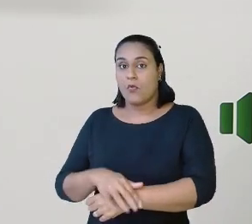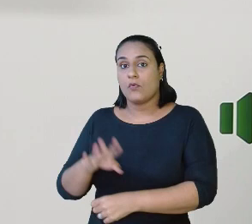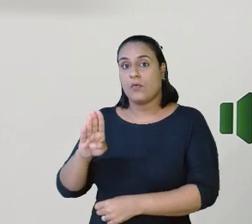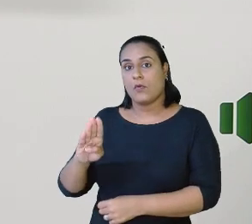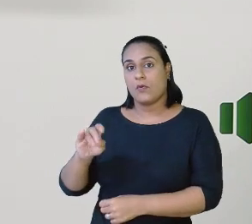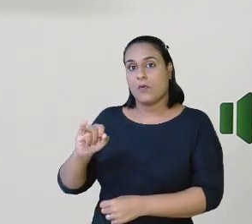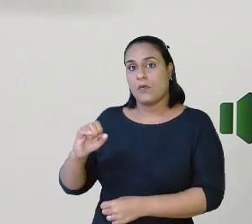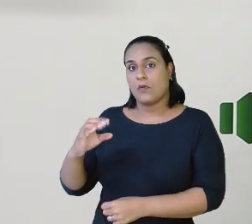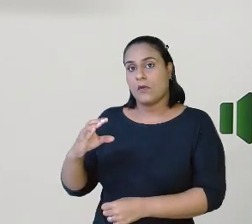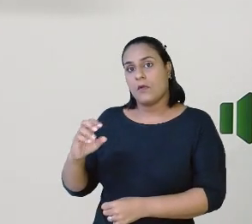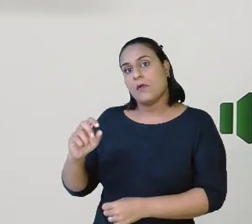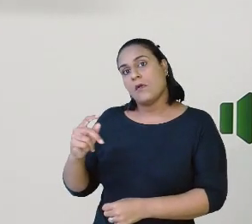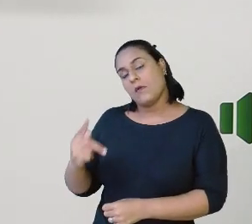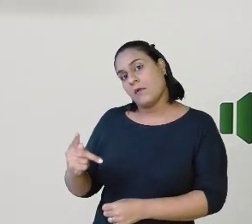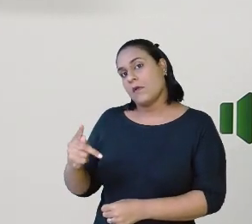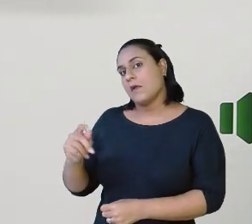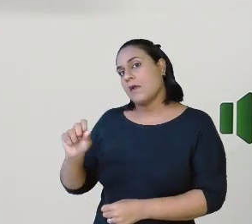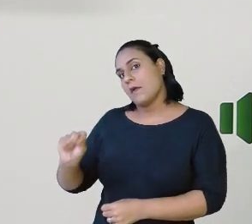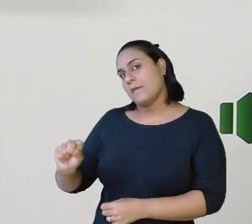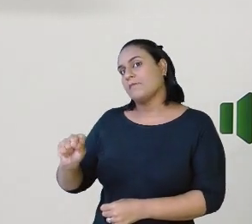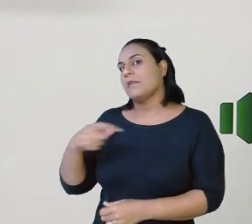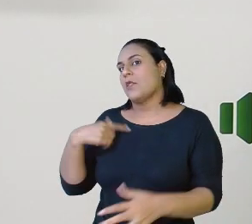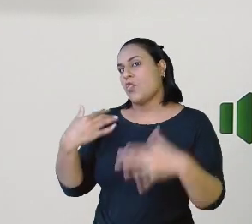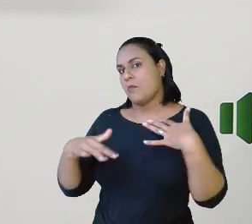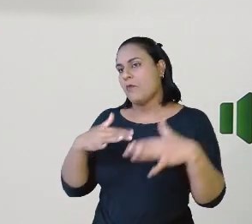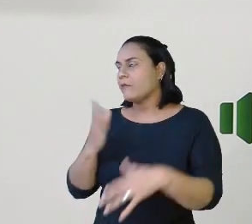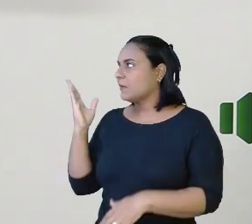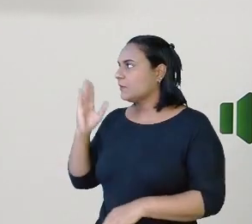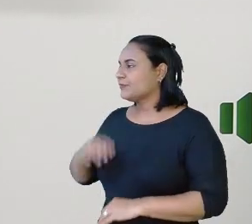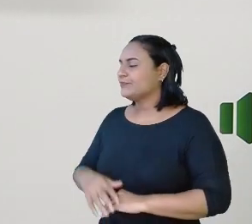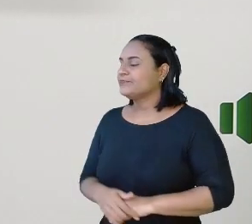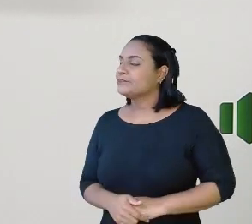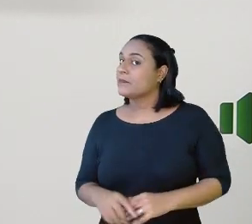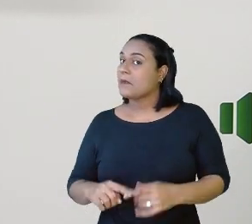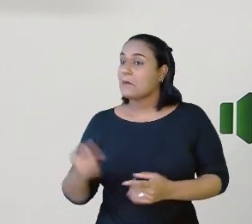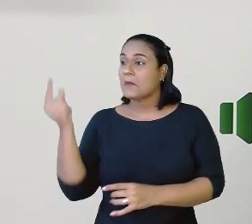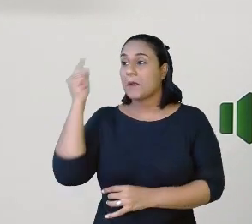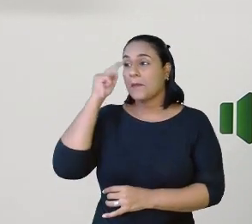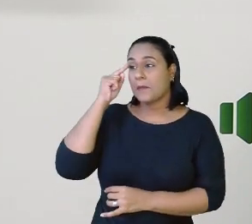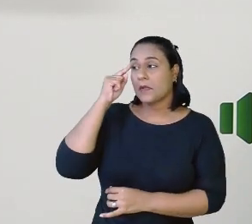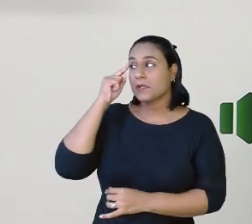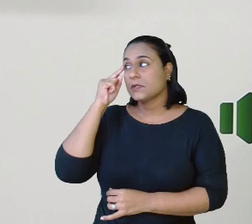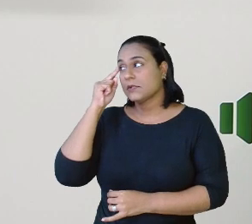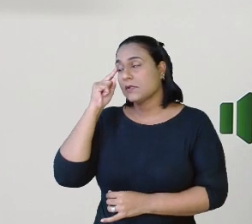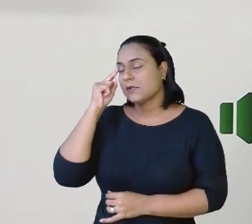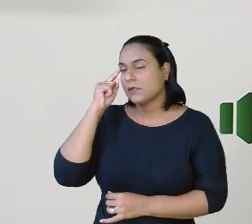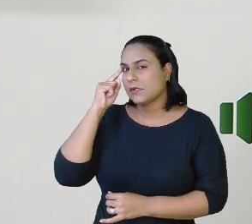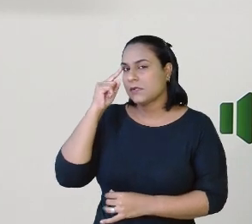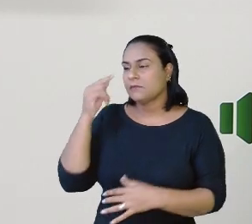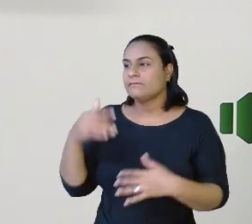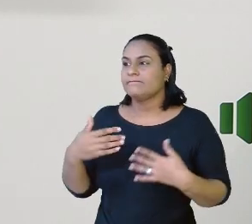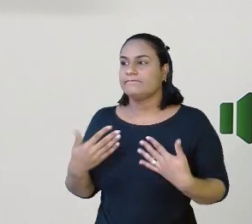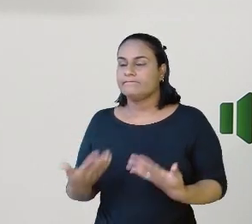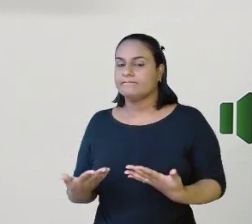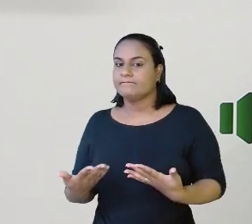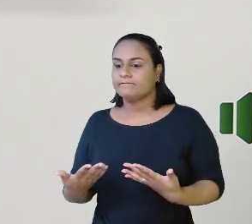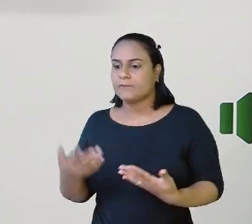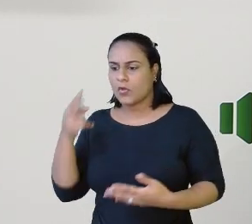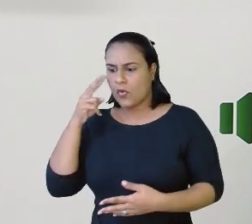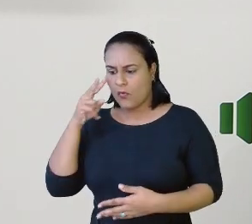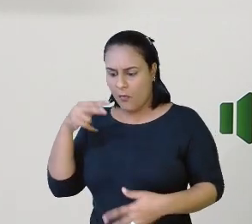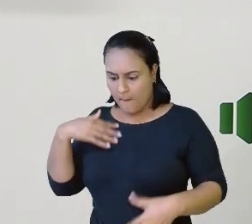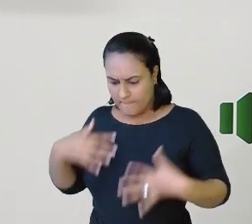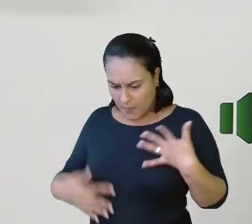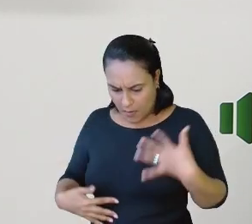bíceps, que vai fazer este movimento. Mas pensar nesses músculos, e aí quando eu penso no corpo